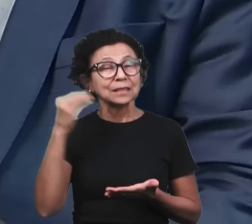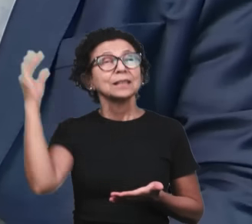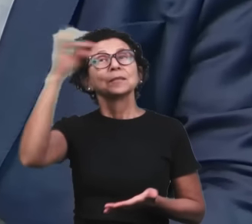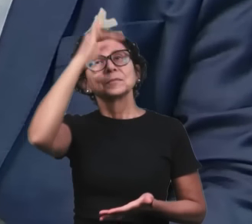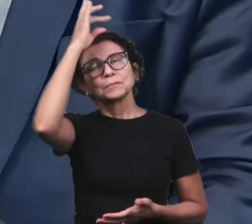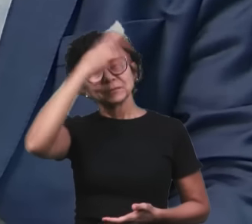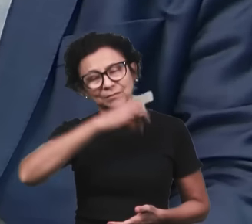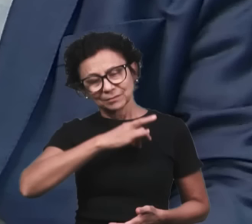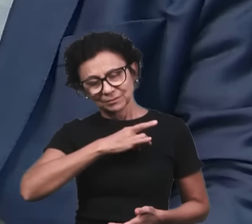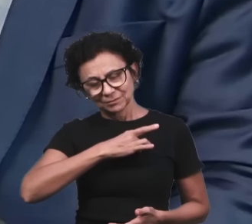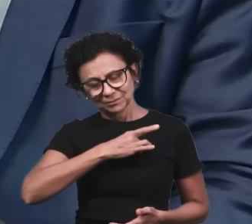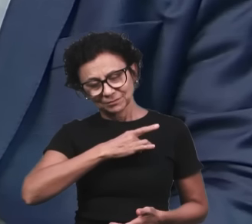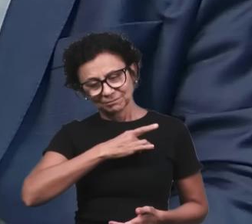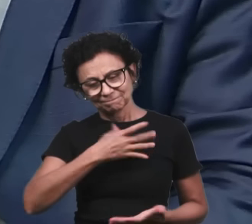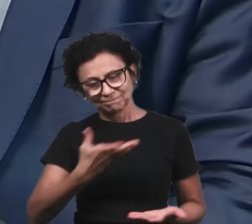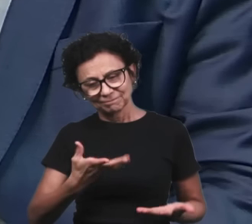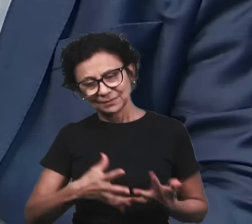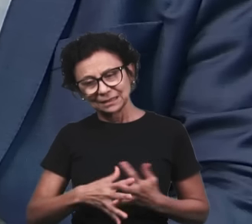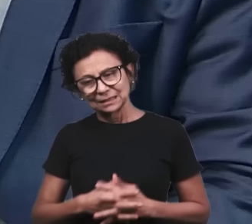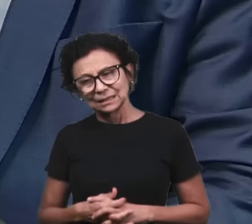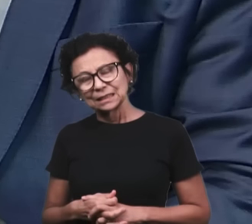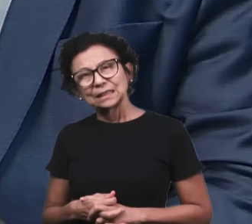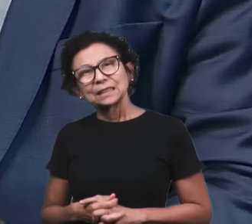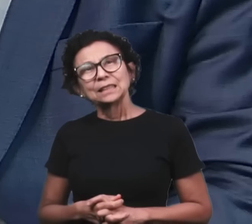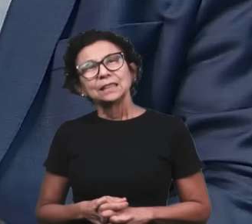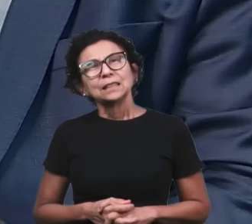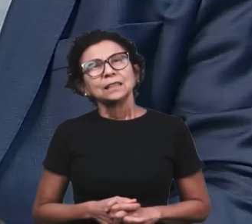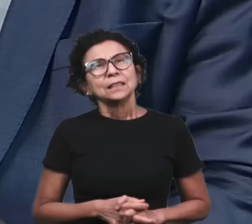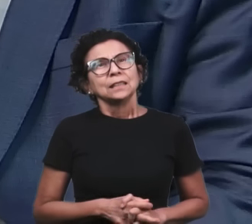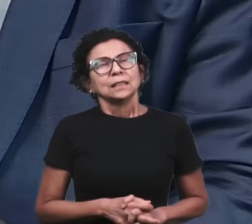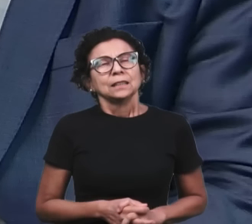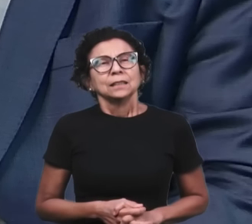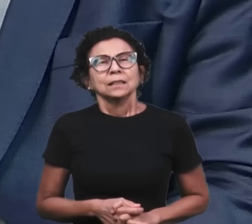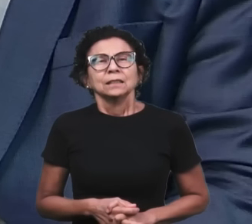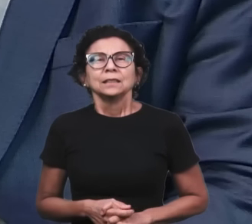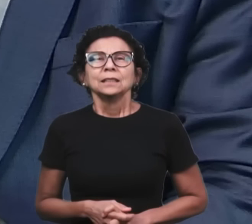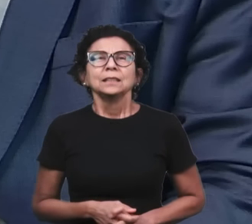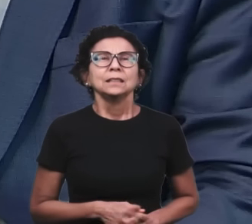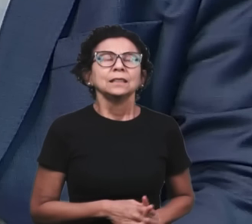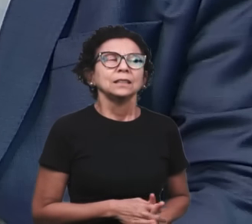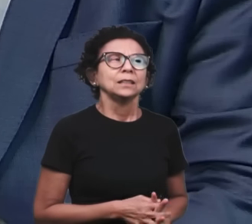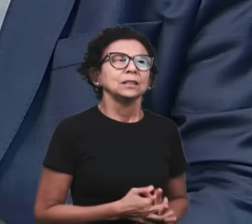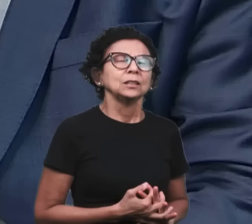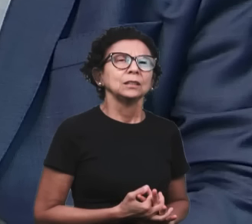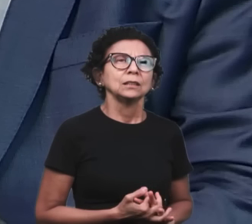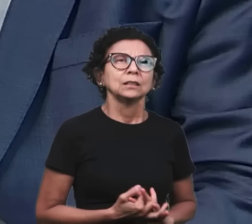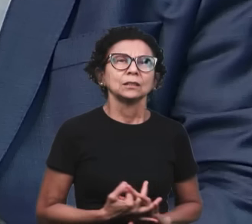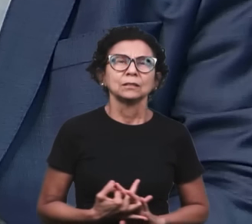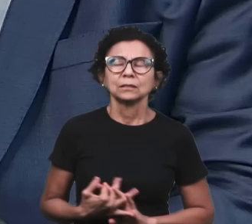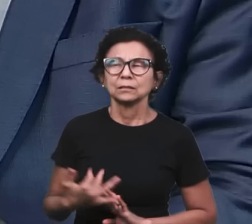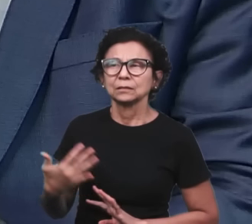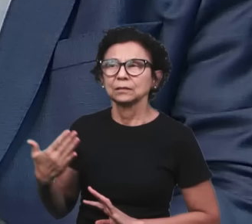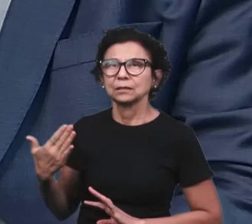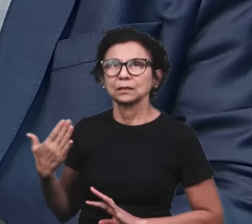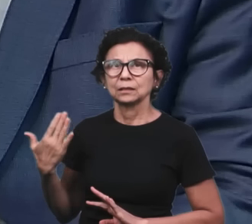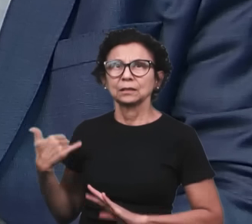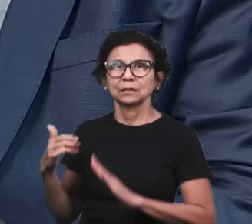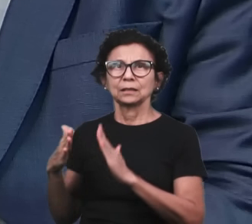E na igreja que eu estava na época, os irmãos eram